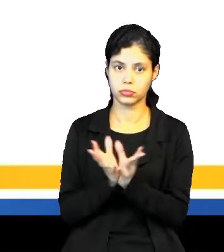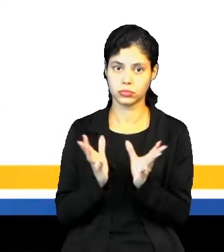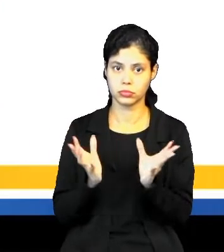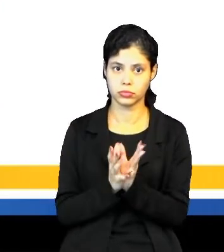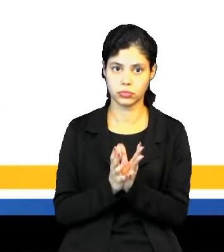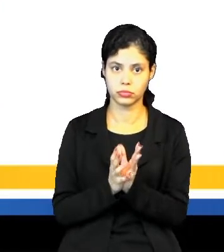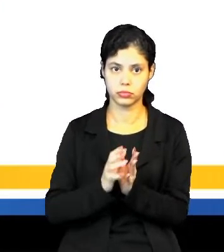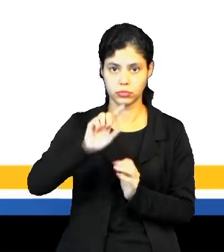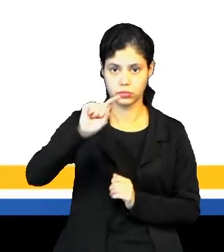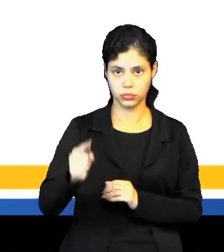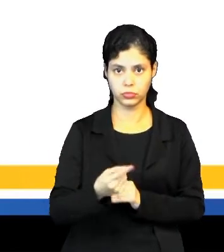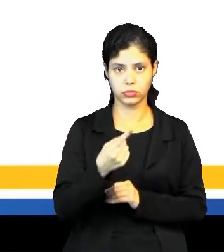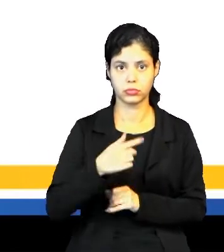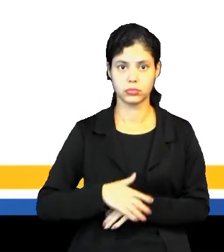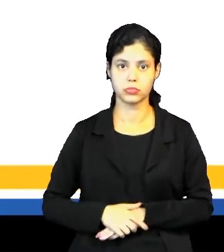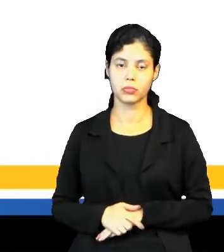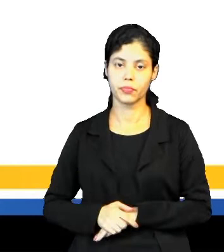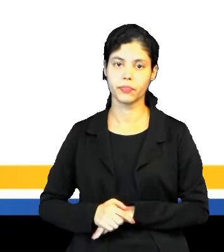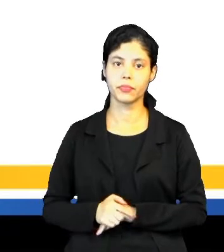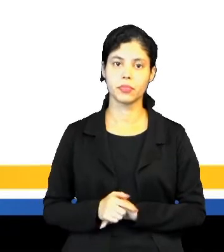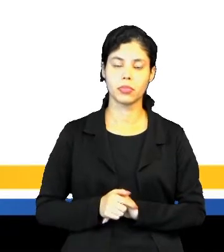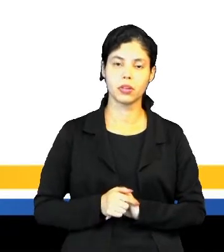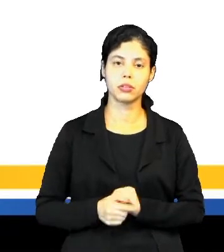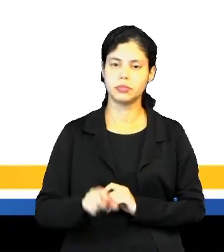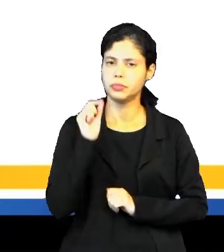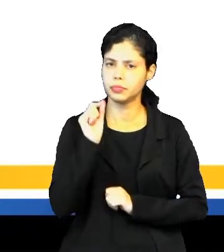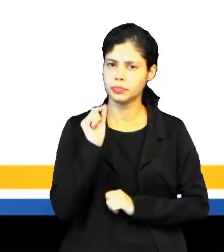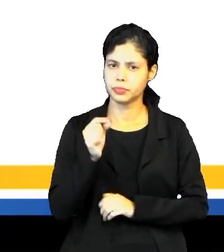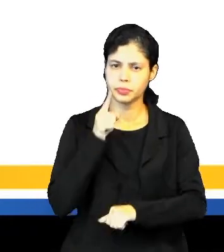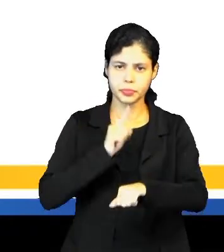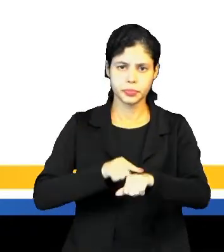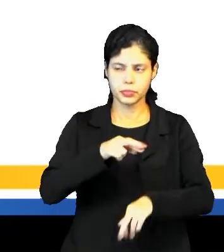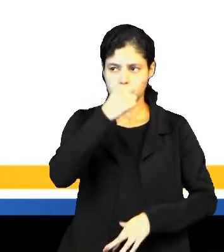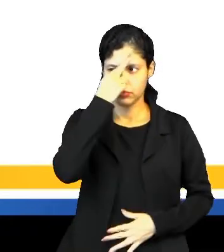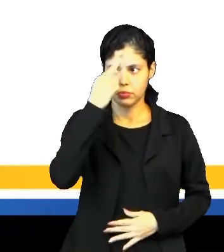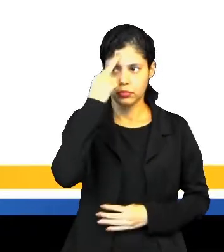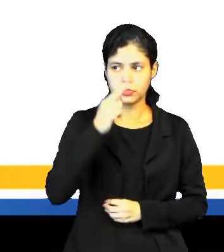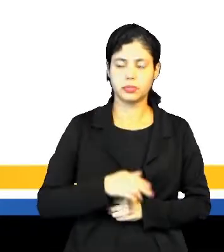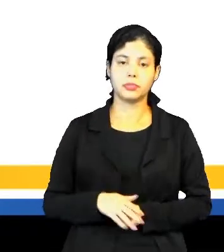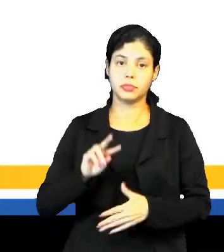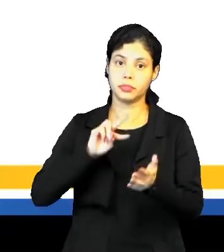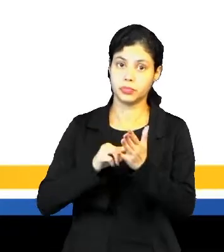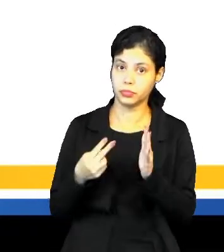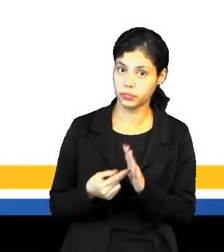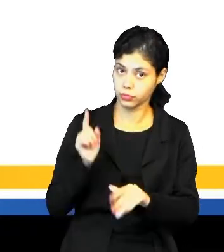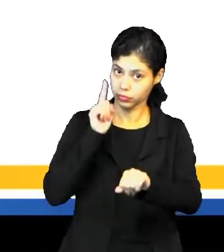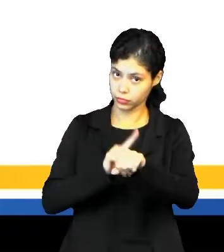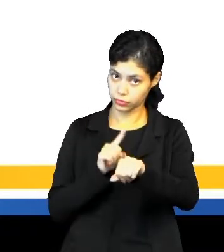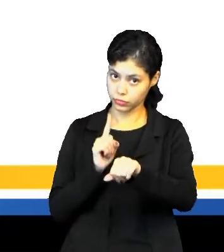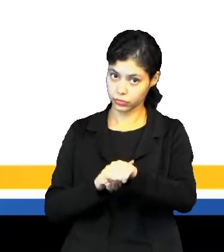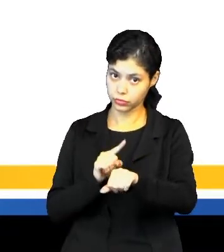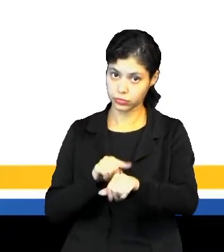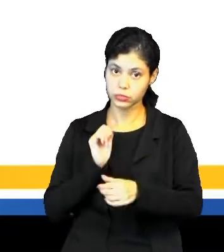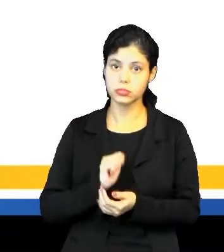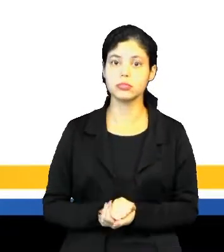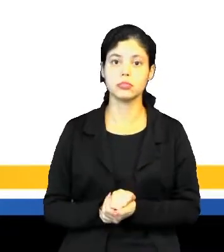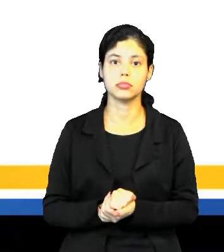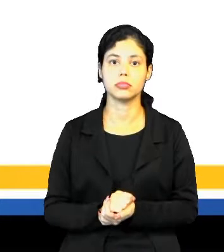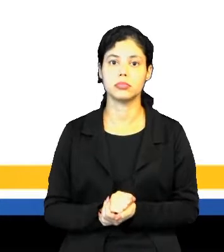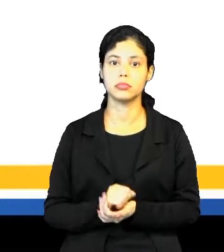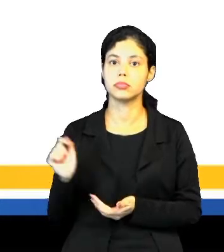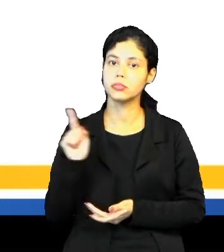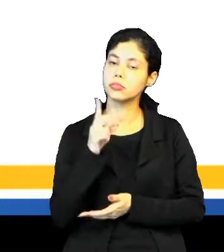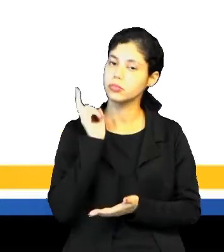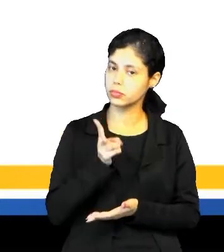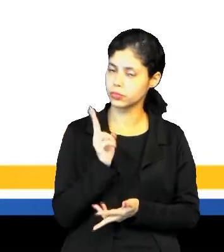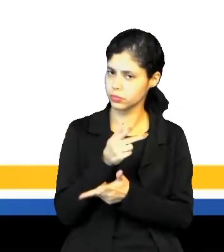conjunto de 1000 anos. E o que seria o tempo histórico? Quer dizer, tempo cronológico e tempo histórico não